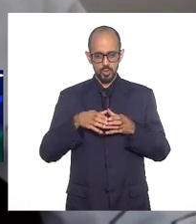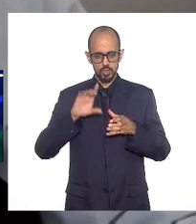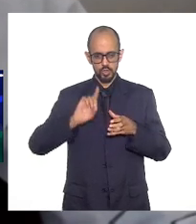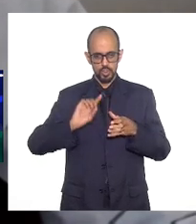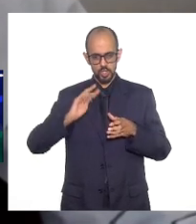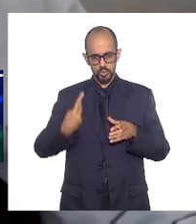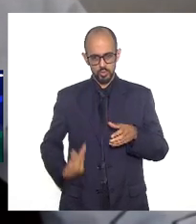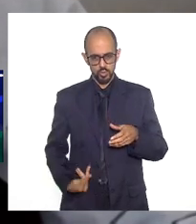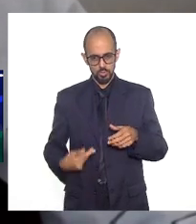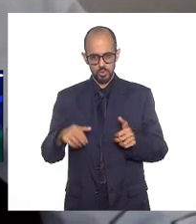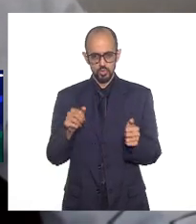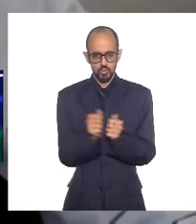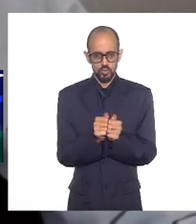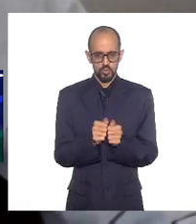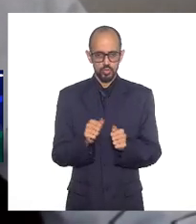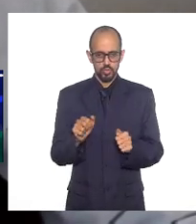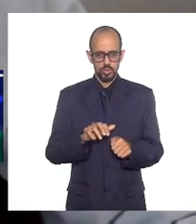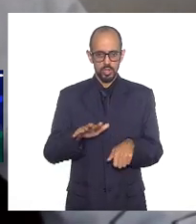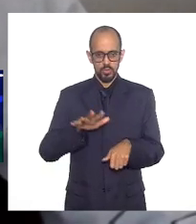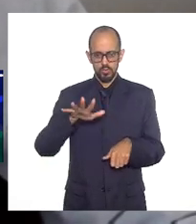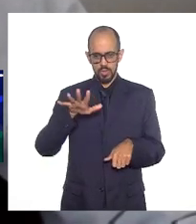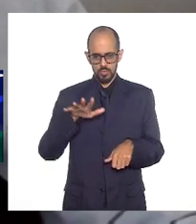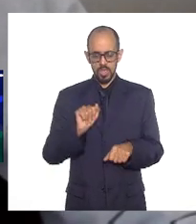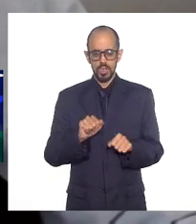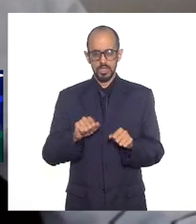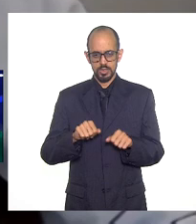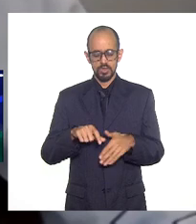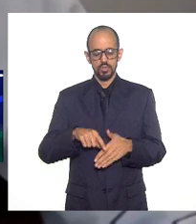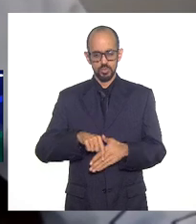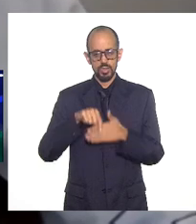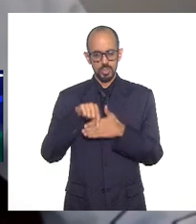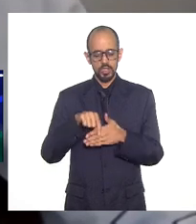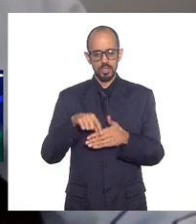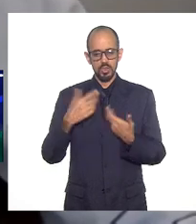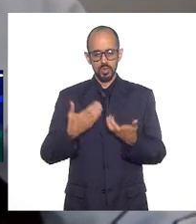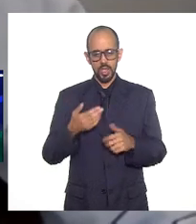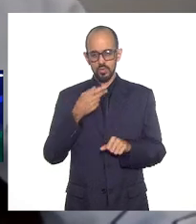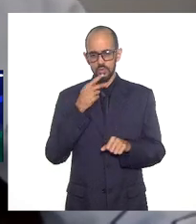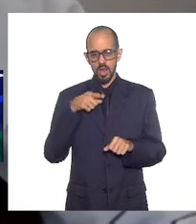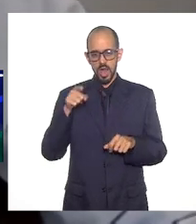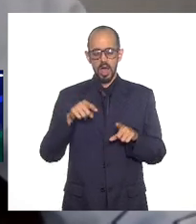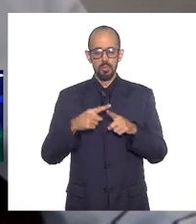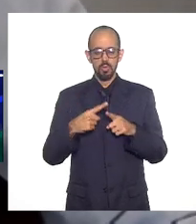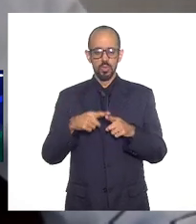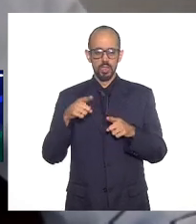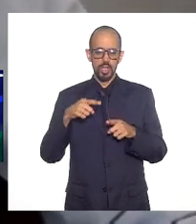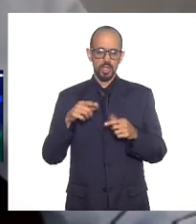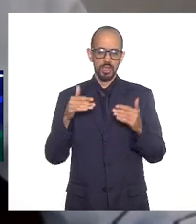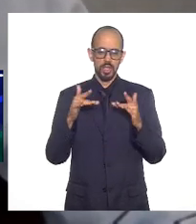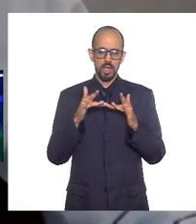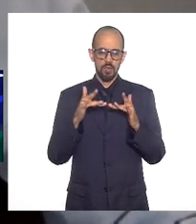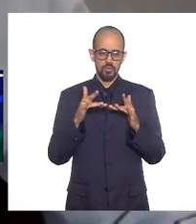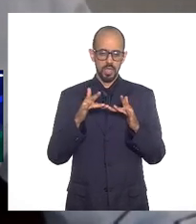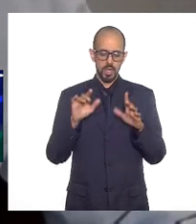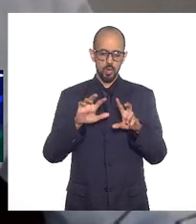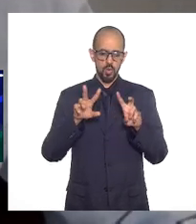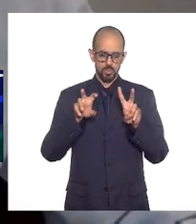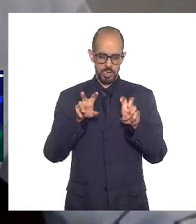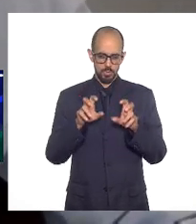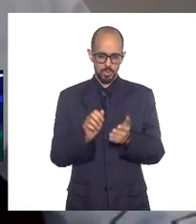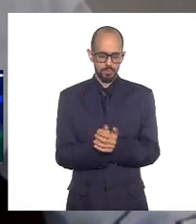lideranças comunitárias da área do Lins. O Márcio teve uma participação brilhante que eu queria aqui registrar, porque tem a ver com esse tema que nós estamos tratando aqui. Sobre o projeto,